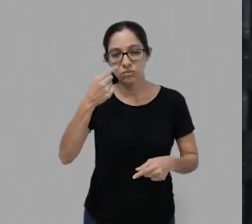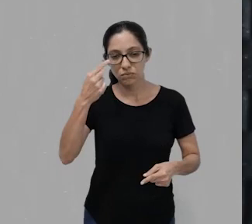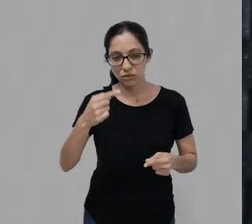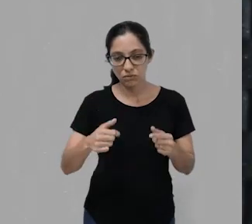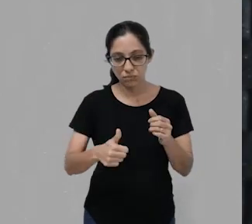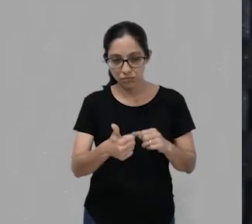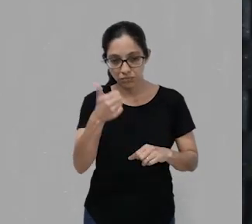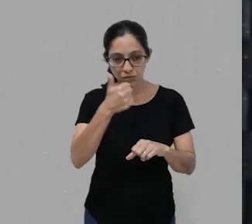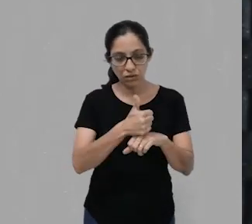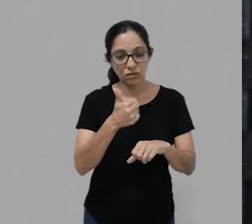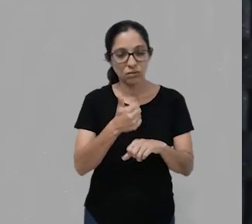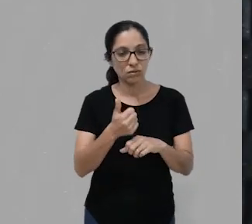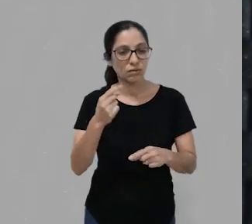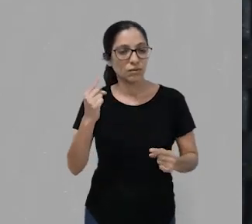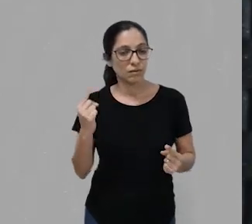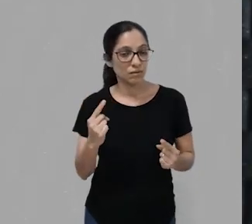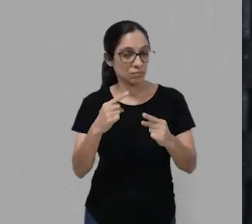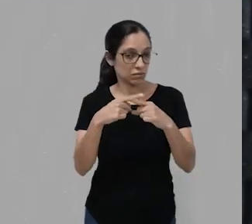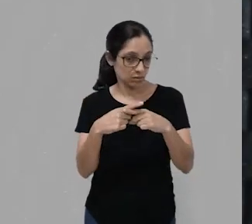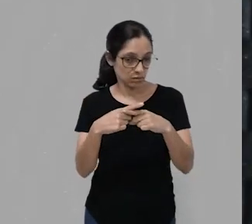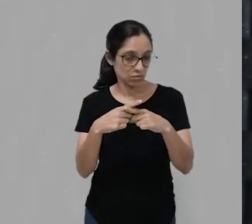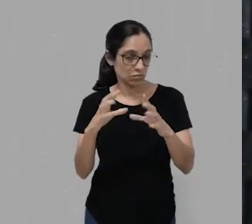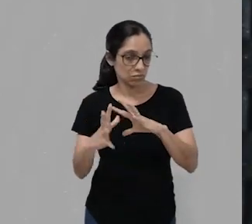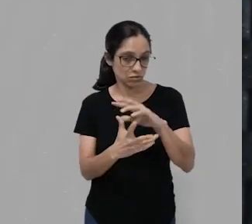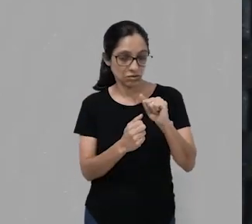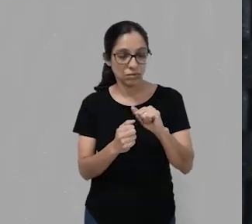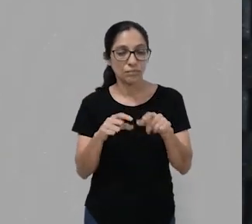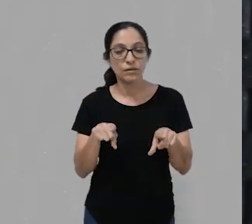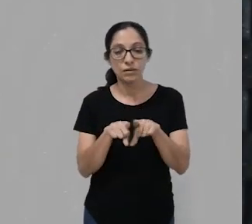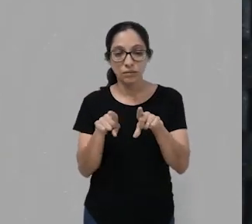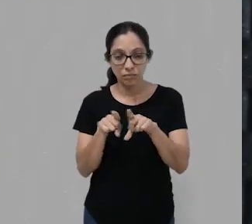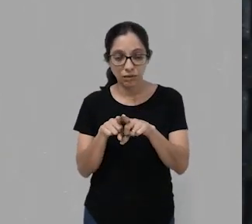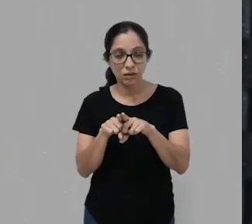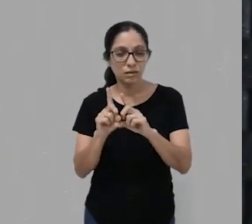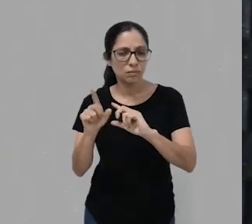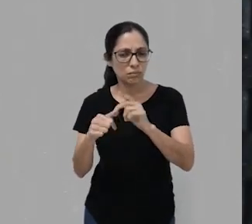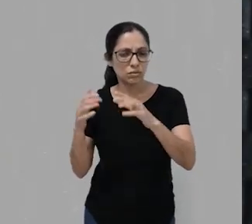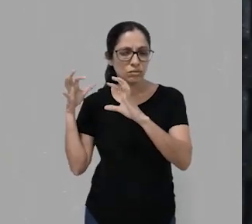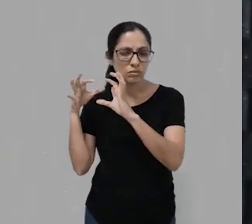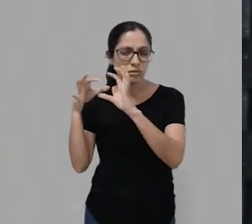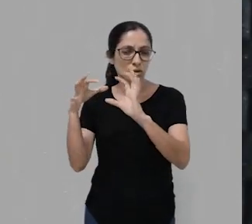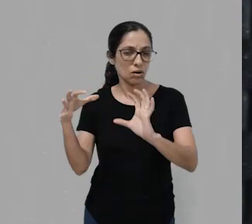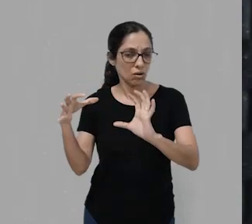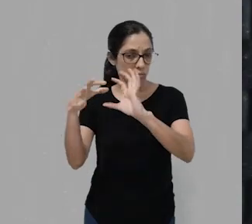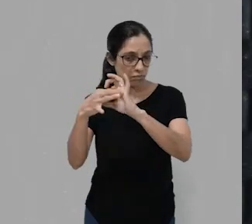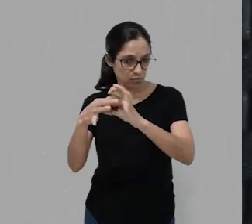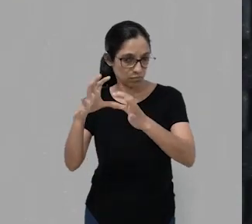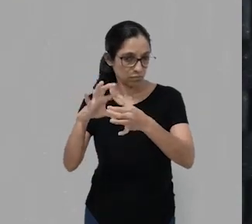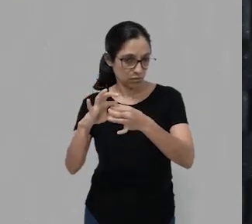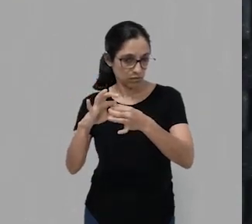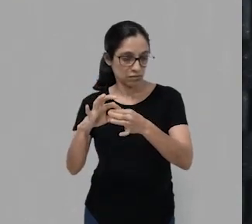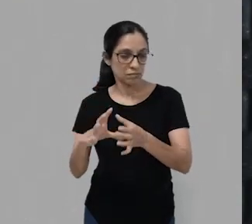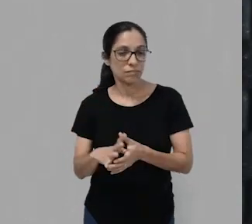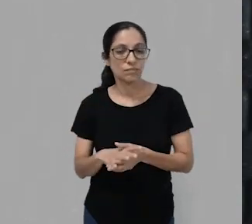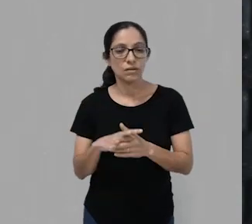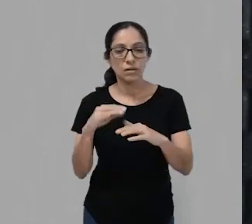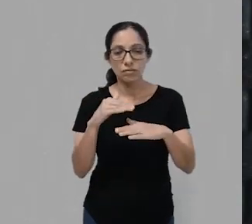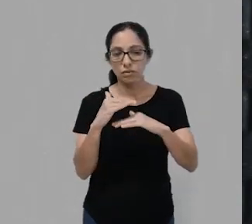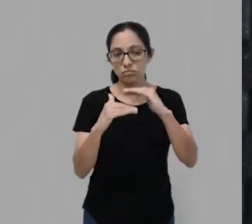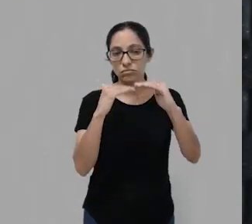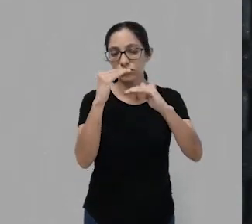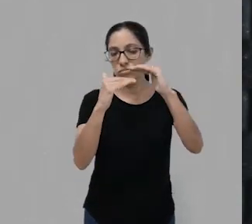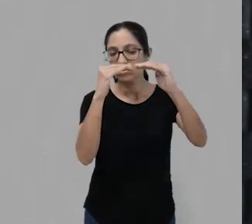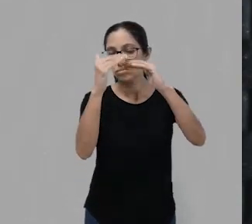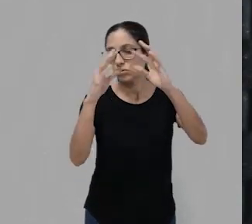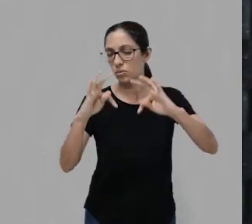essa modalidade do badminton torna-se olímpico na Olimpíada de Barcelona e o esporte ele vem evoluindo com o decorrer do tempo, assim como no badminton,